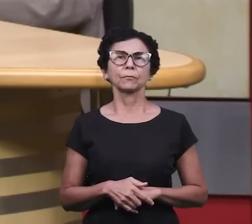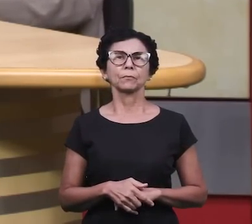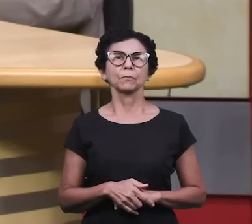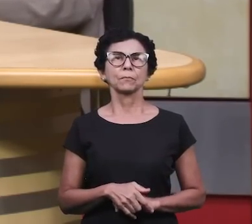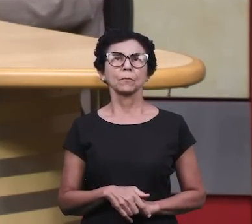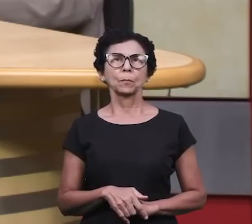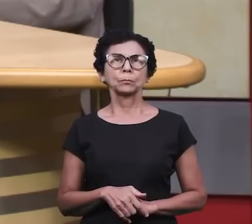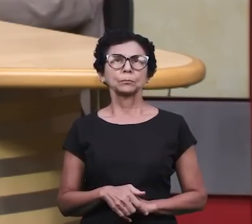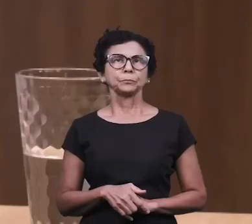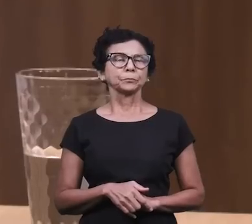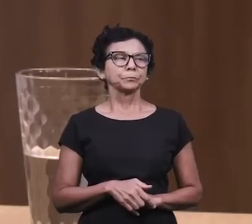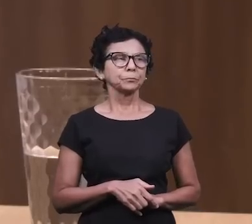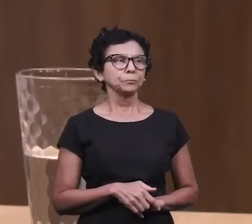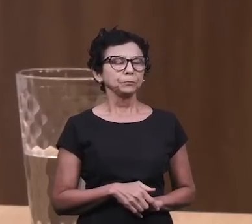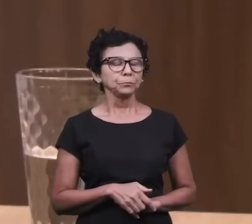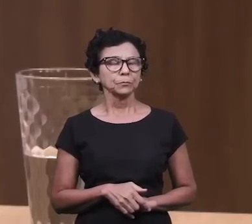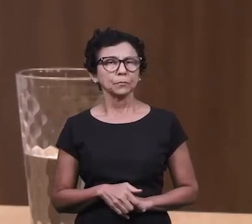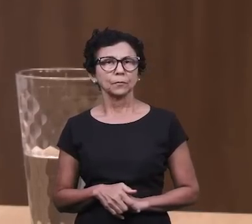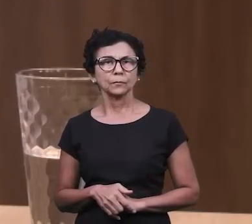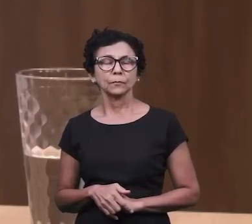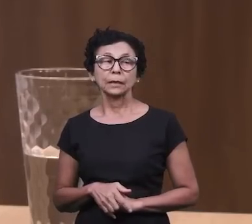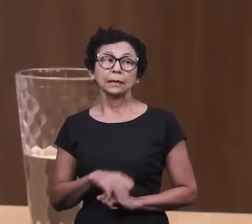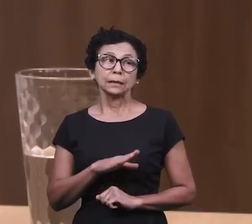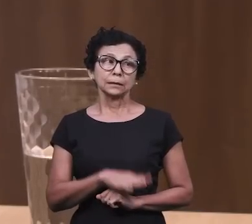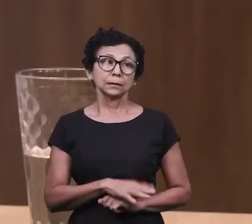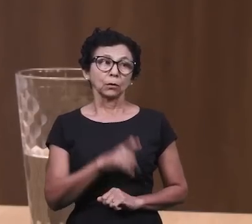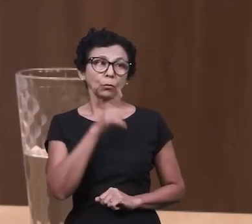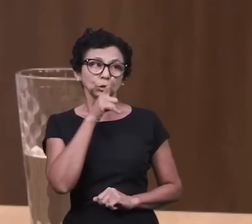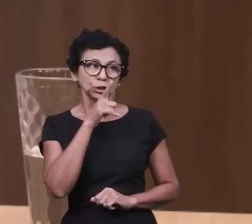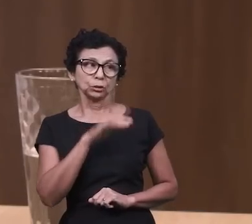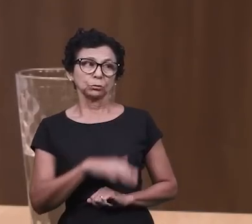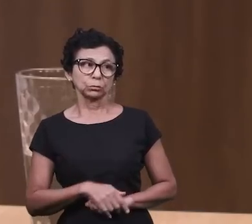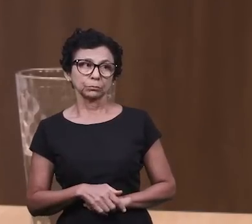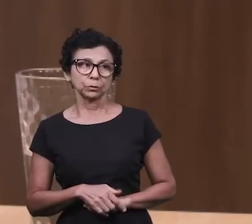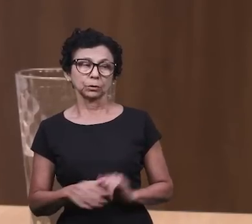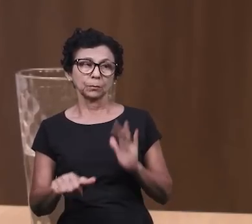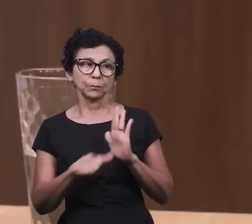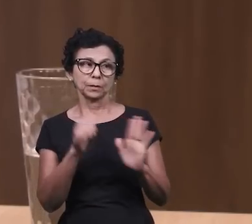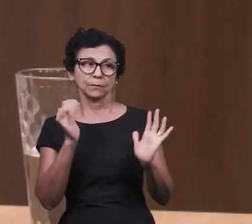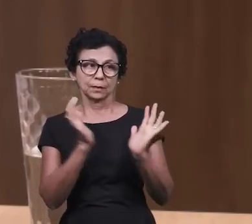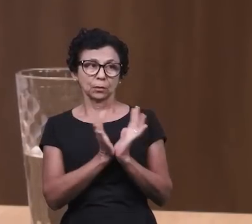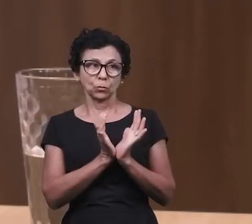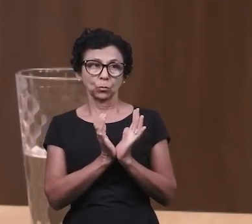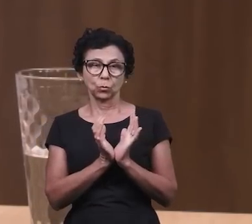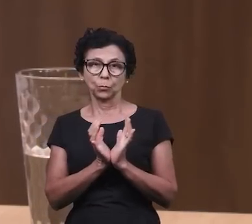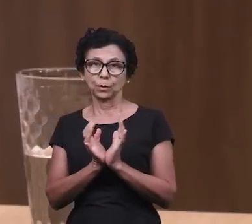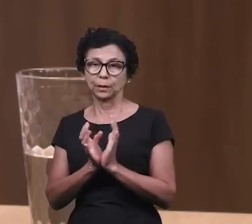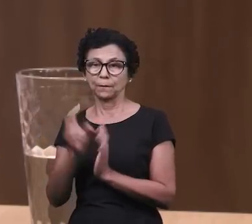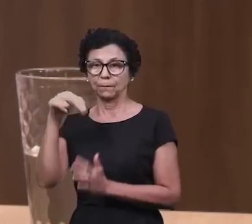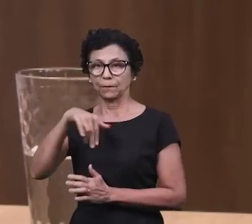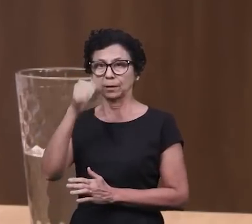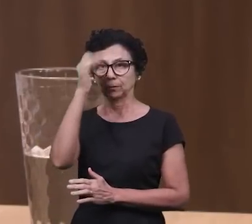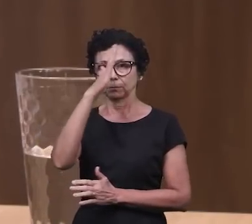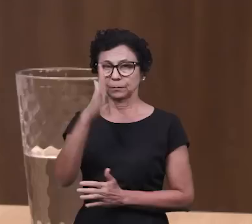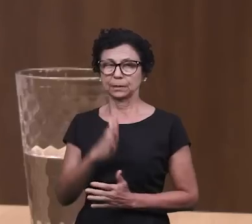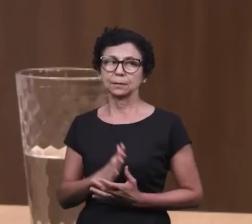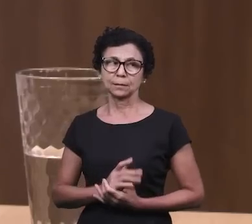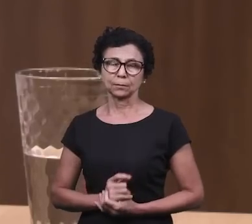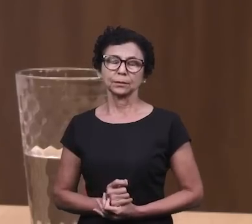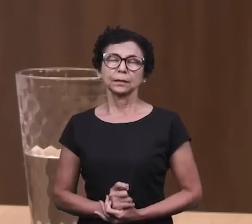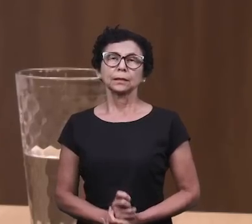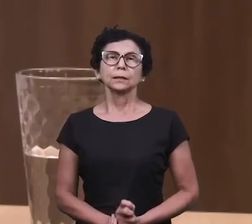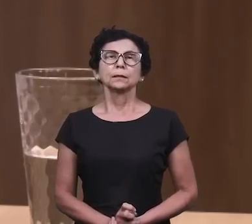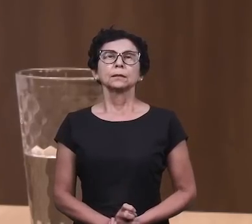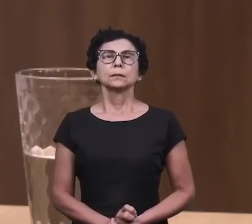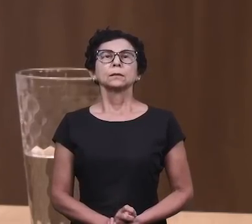no Brasil, pela primeira vez, é por isso que é importante você estar dizendo aqui, que eles já estavam com o coração aberto